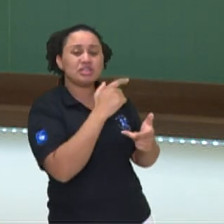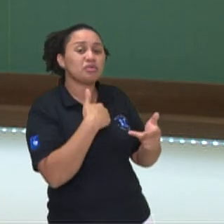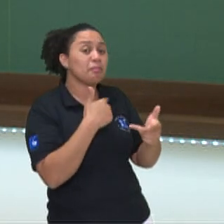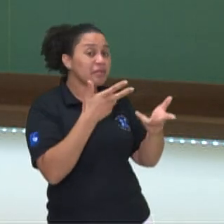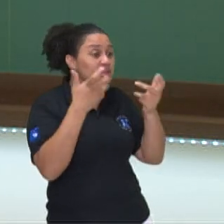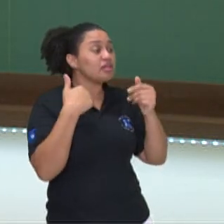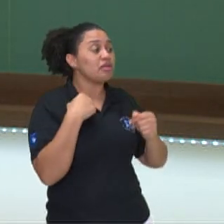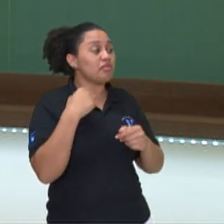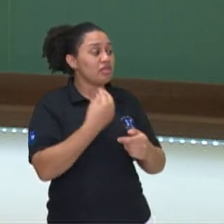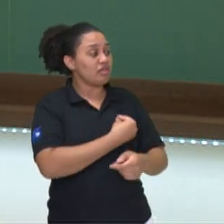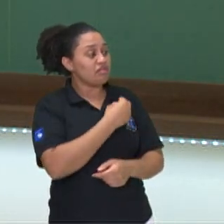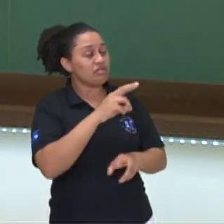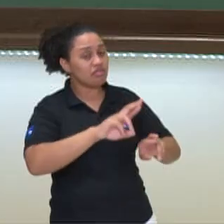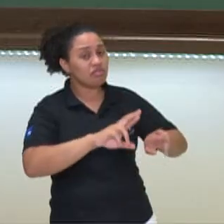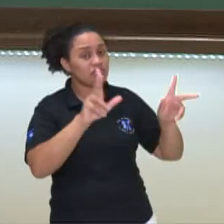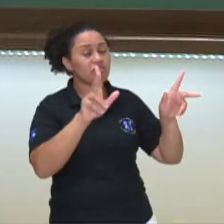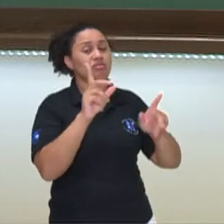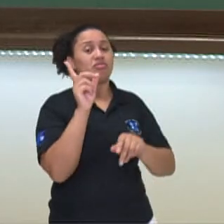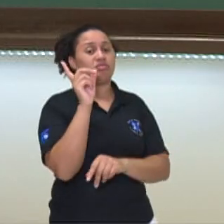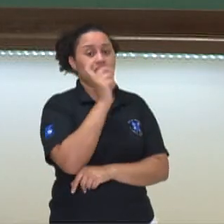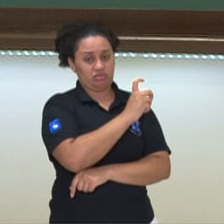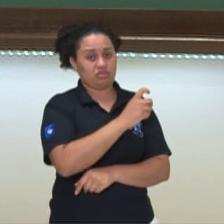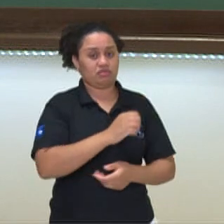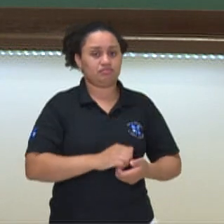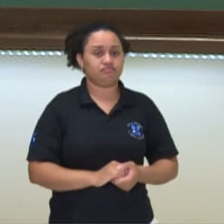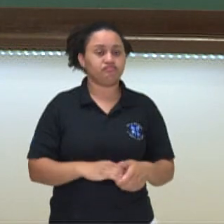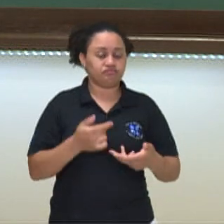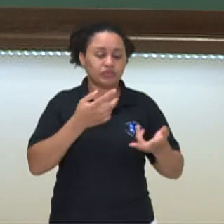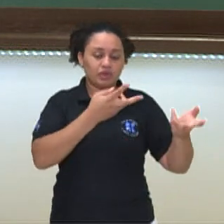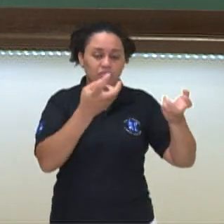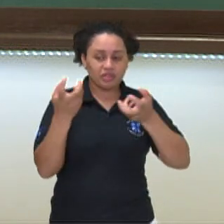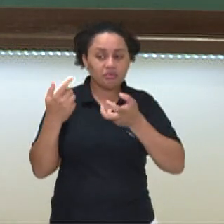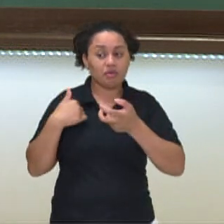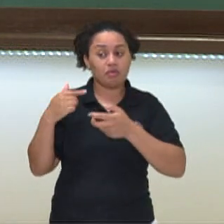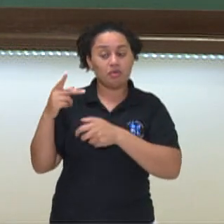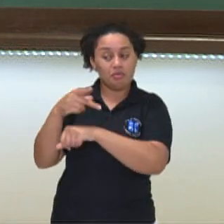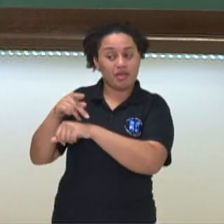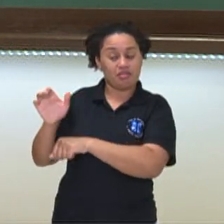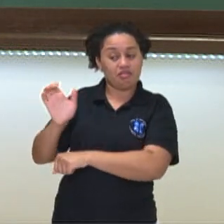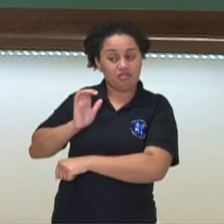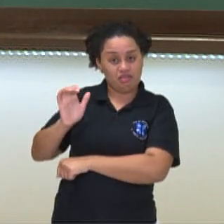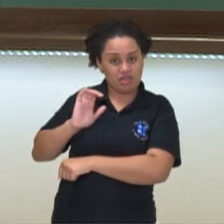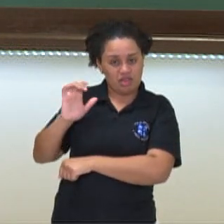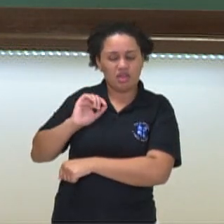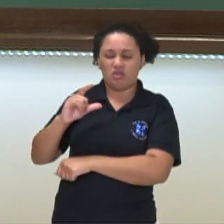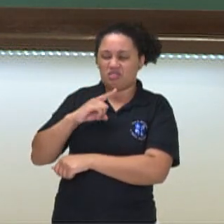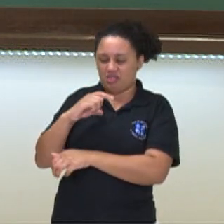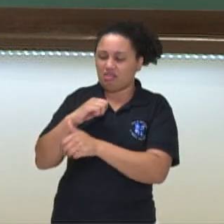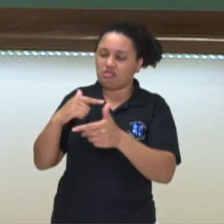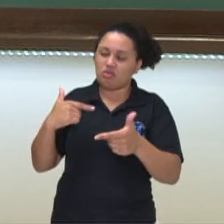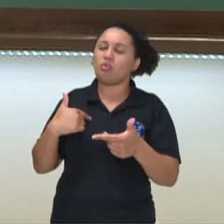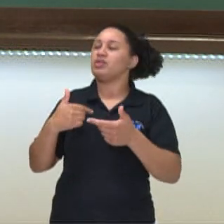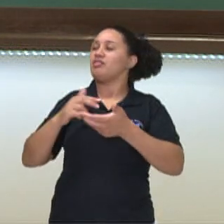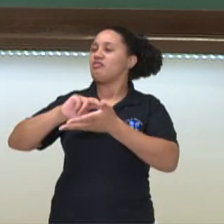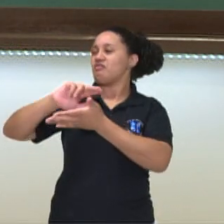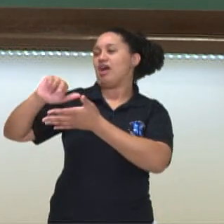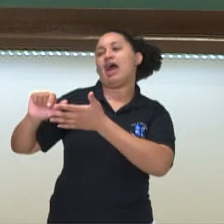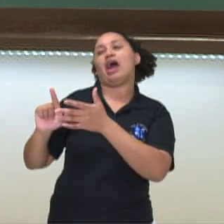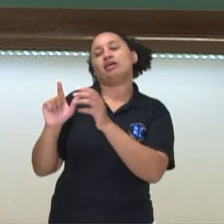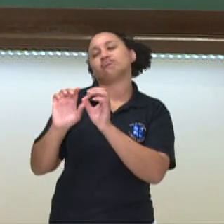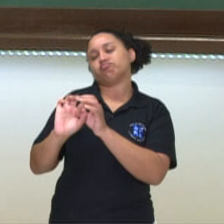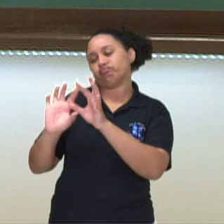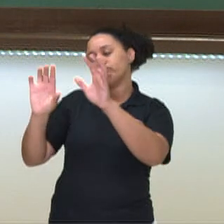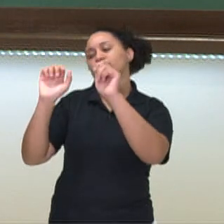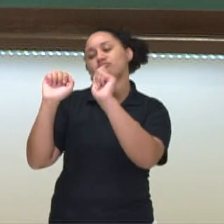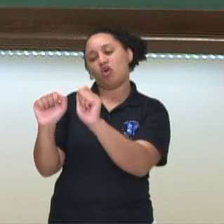para a sobrevivência. Enquanto nós observamos que os países ricos dispõem de uma grande quantidade de bens de consumo, uma